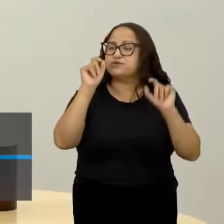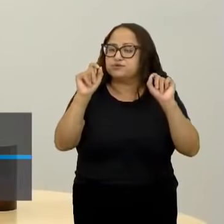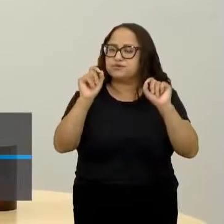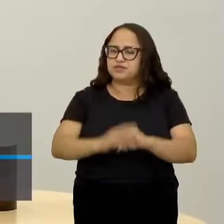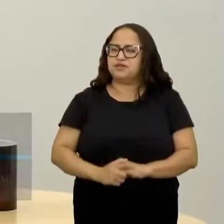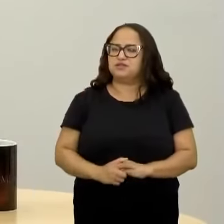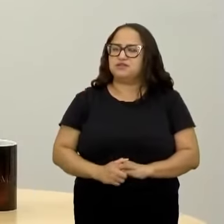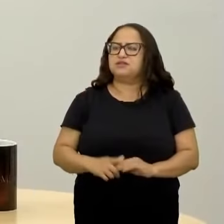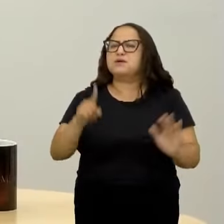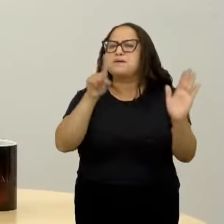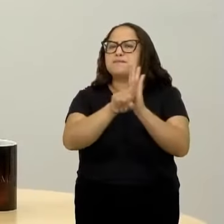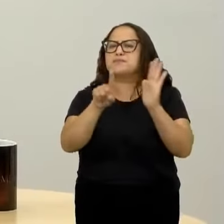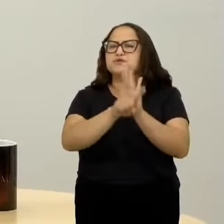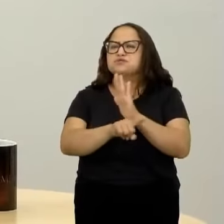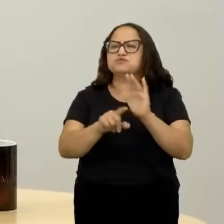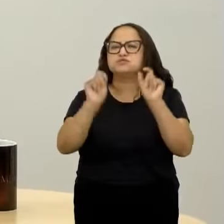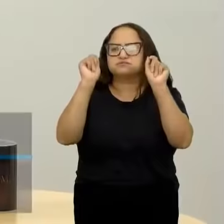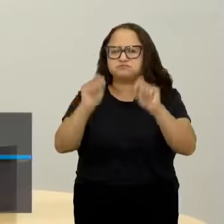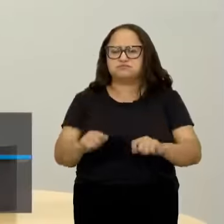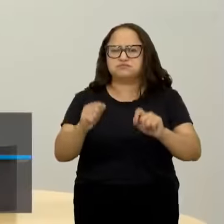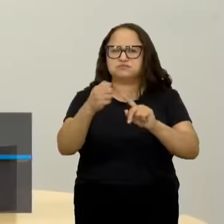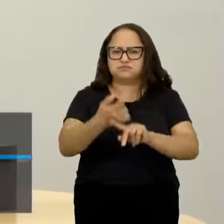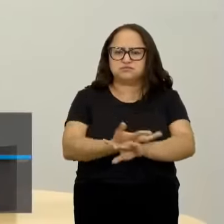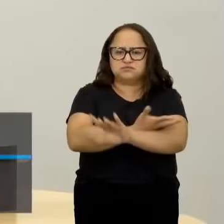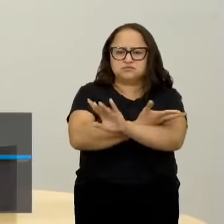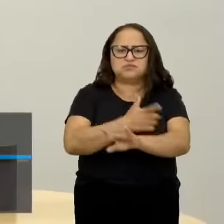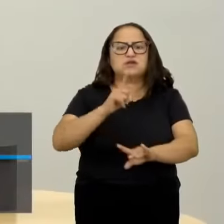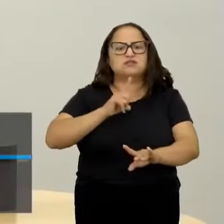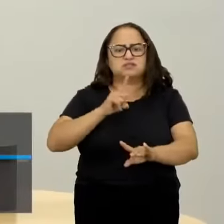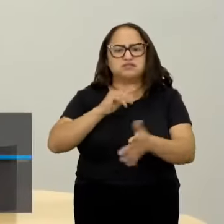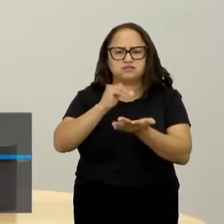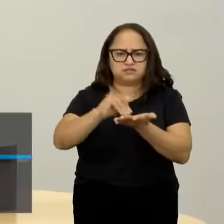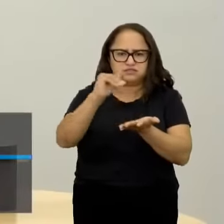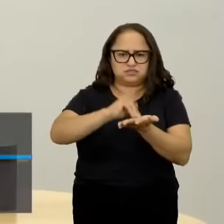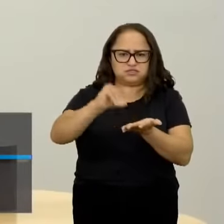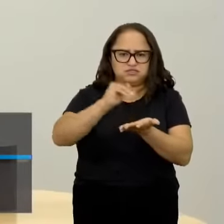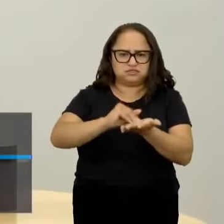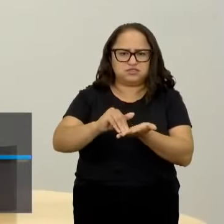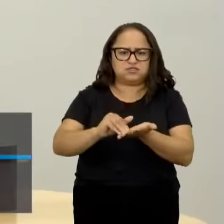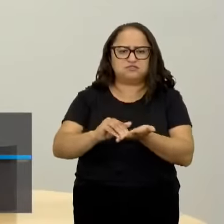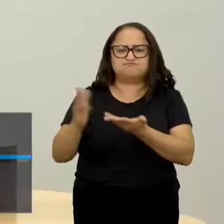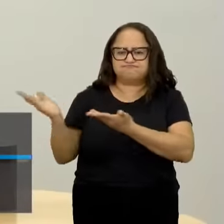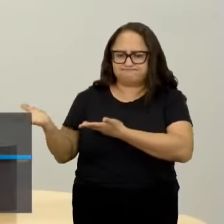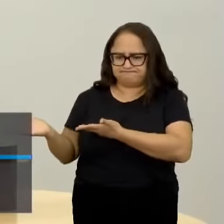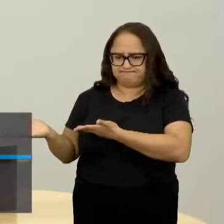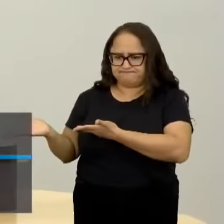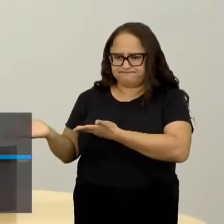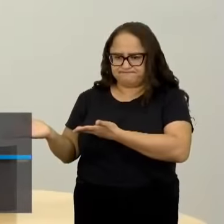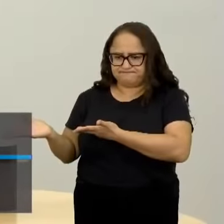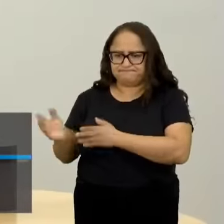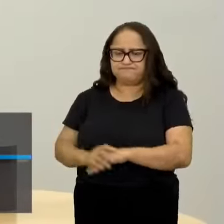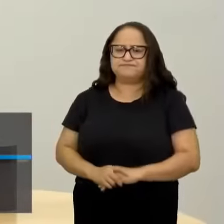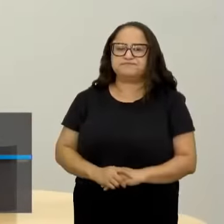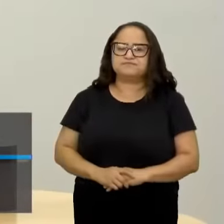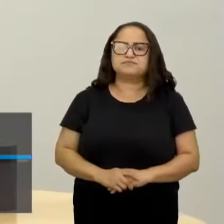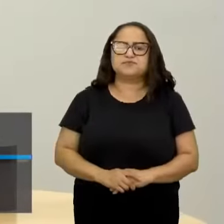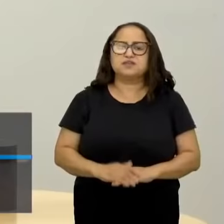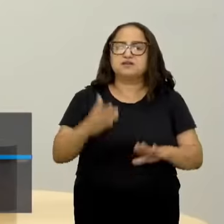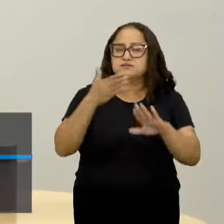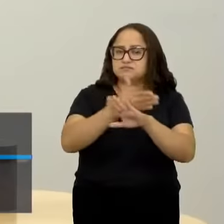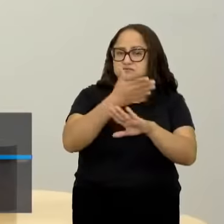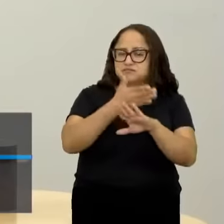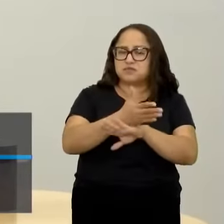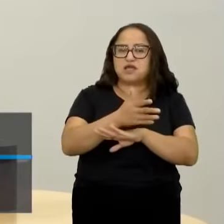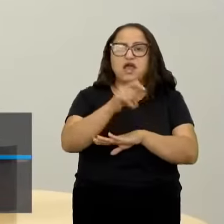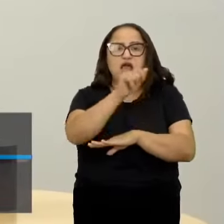falando do das questionários só e ainda tá disponível lá no site da Secretaria da Educação que tá aparecendo para vocês aí é entrar no